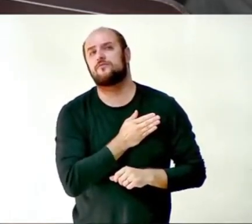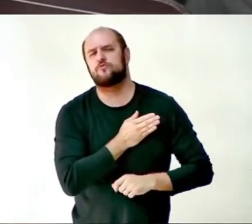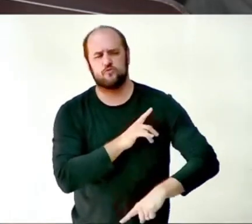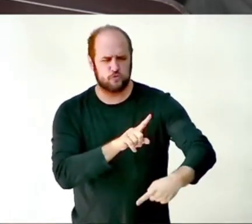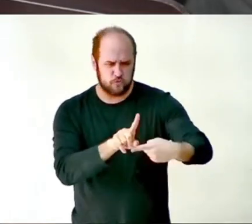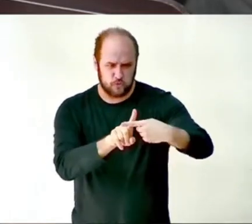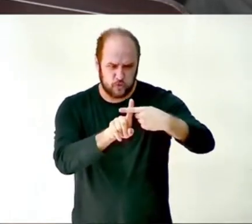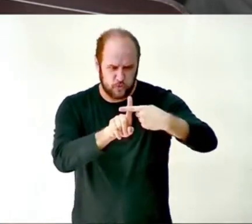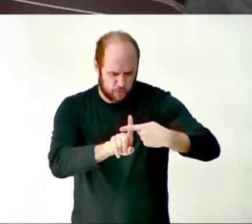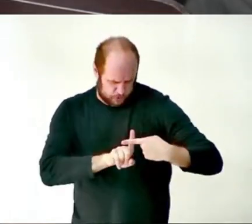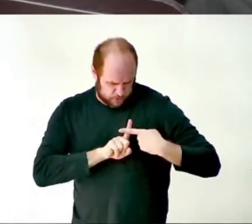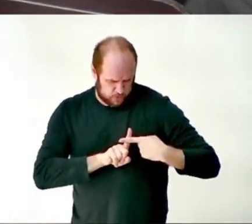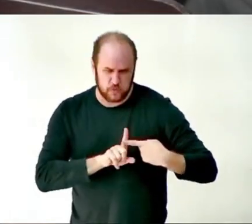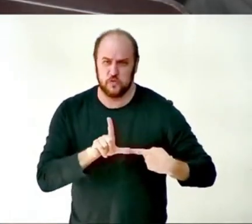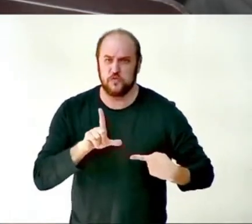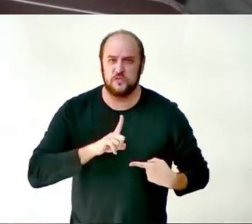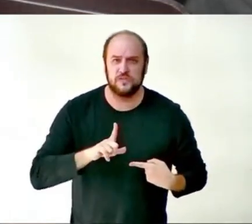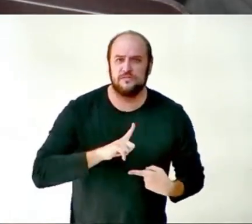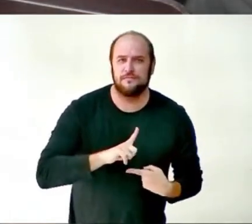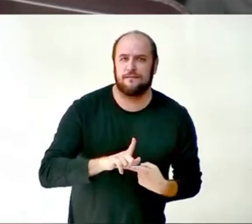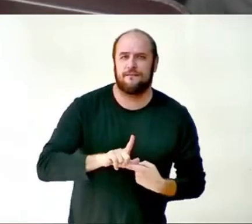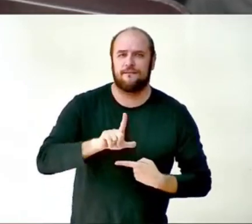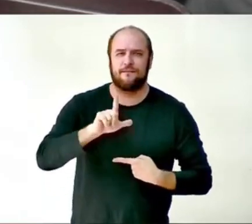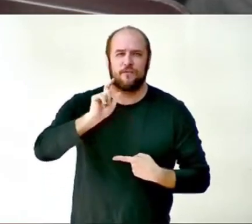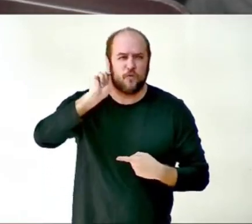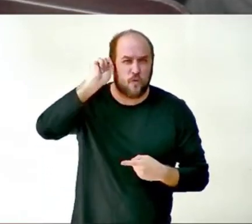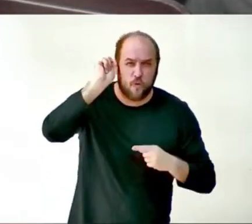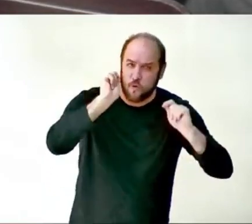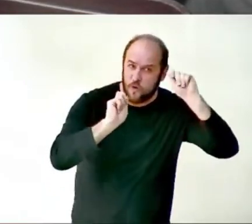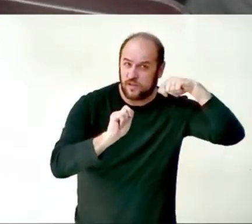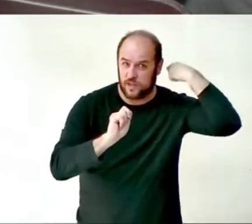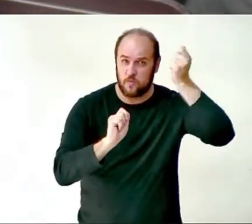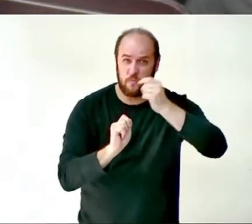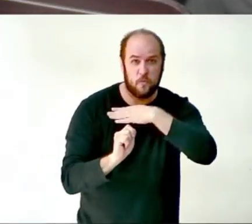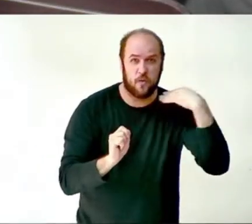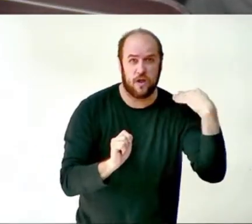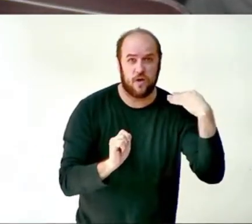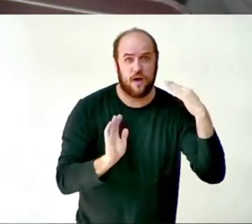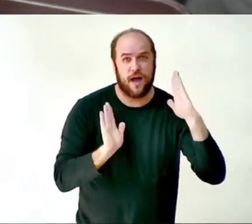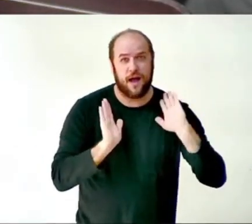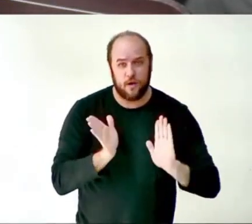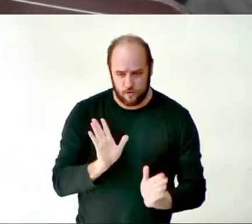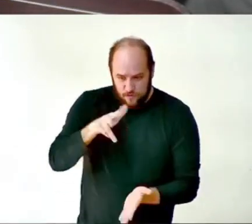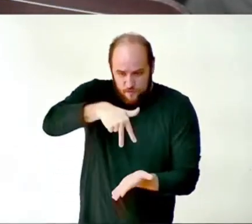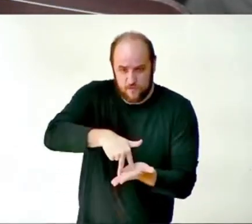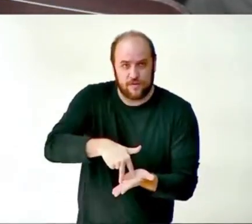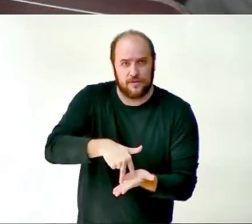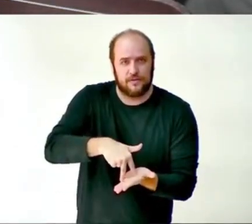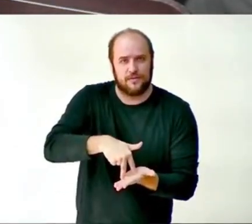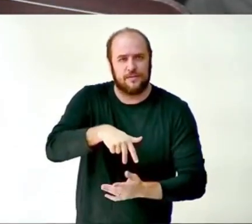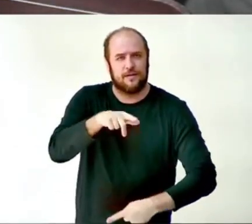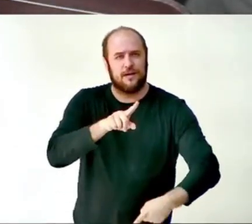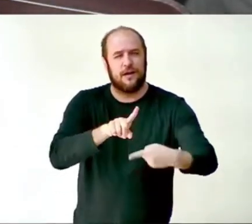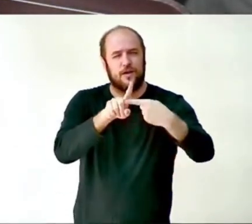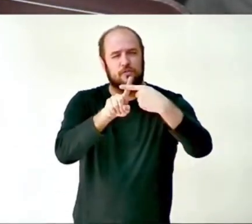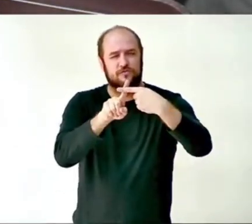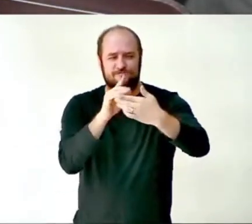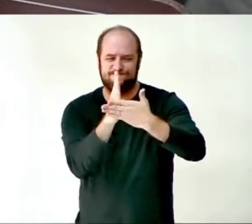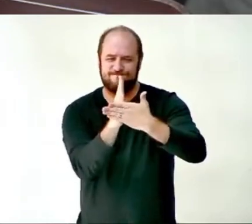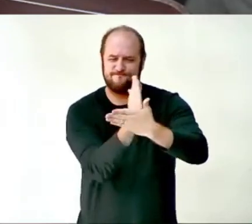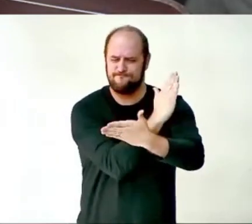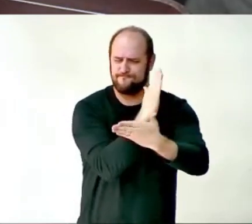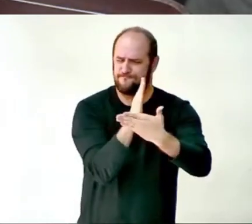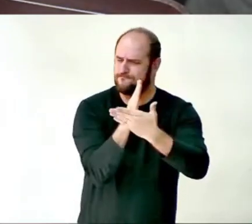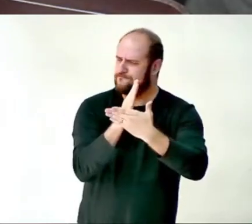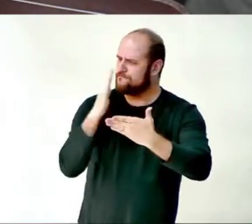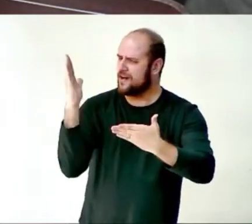da cruz, daquele cordeiro morto que ressuscitou. A cruz é um divisor de águas.